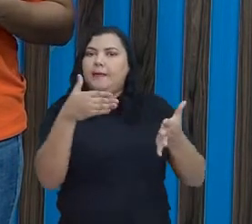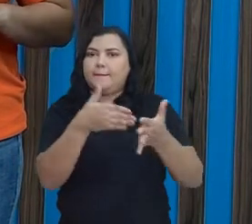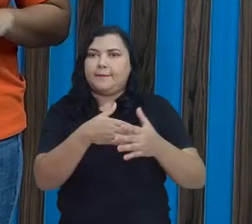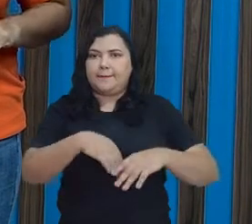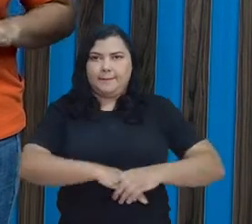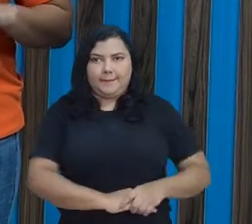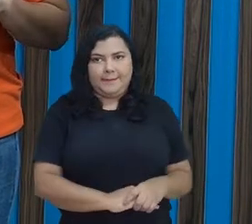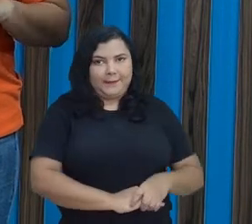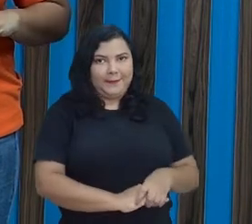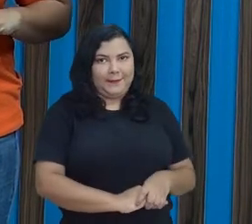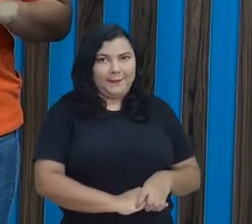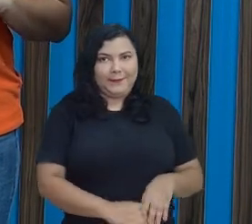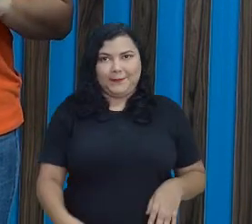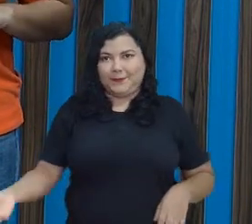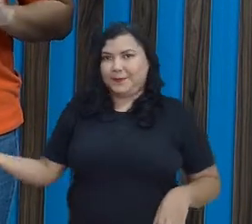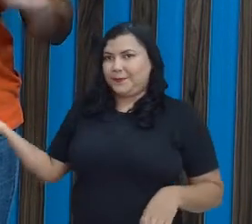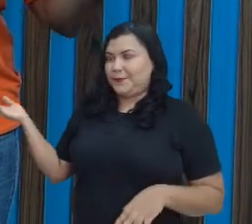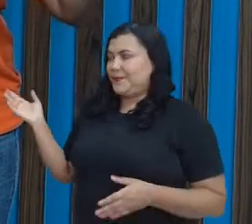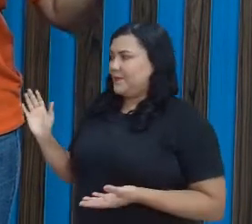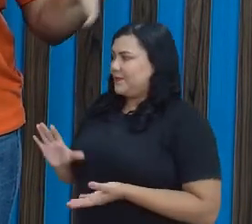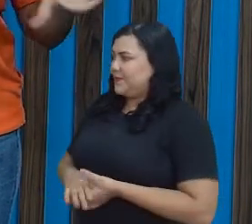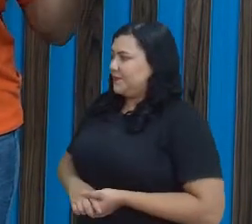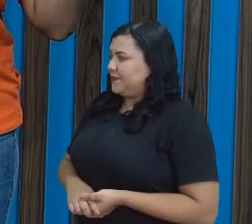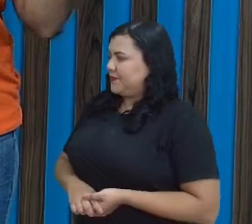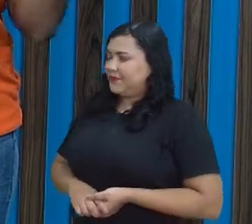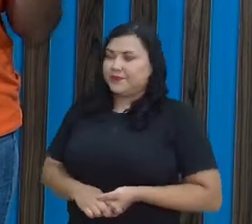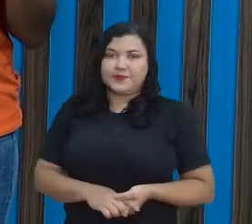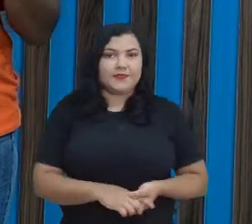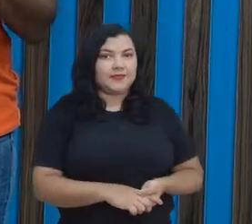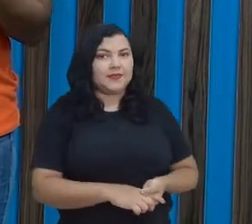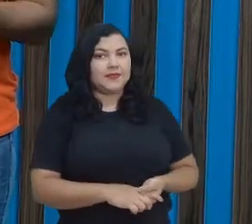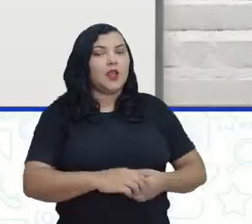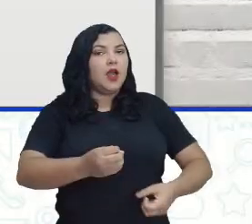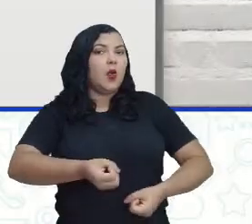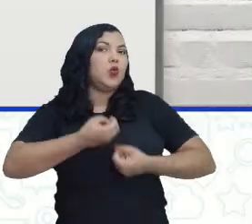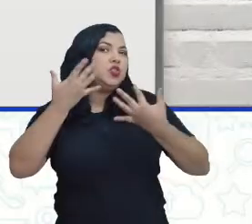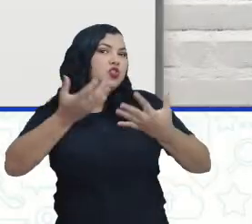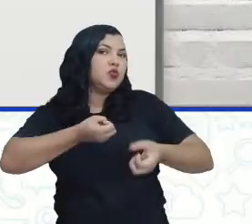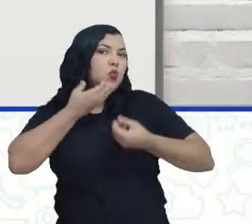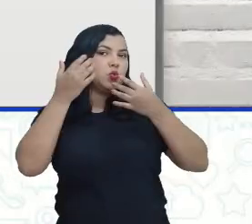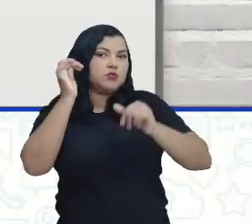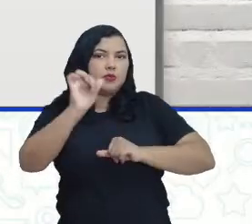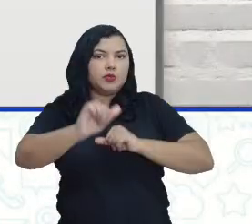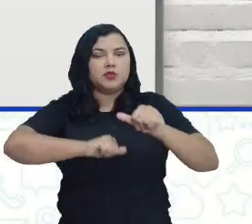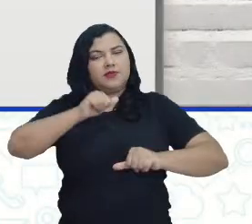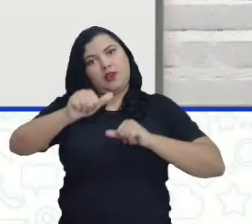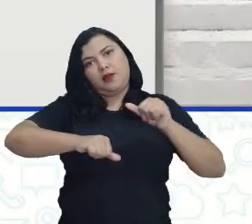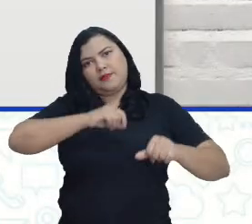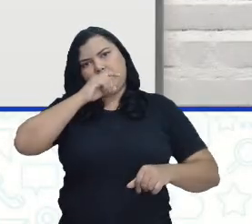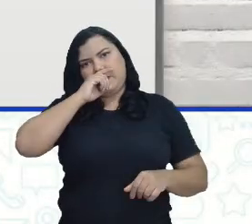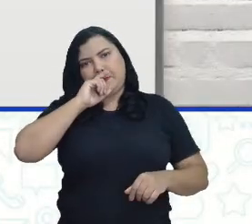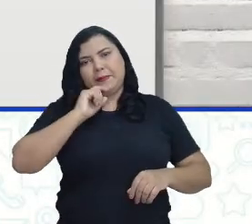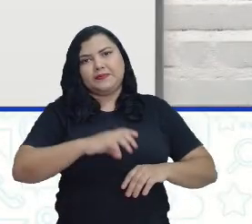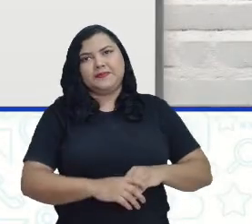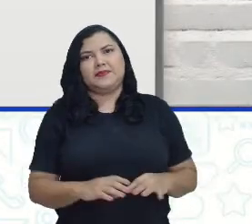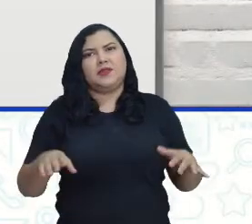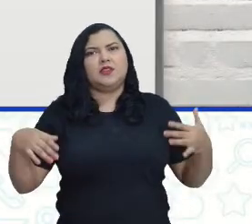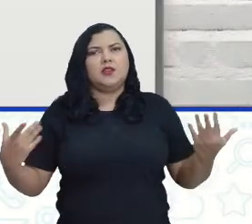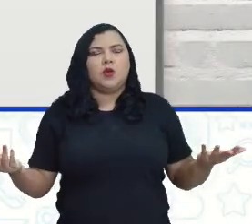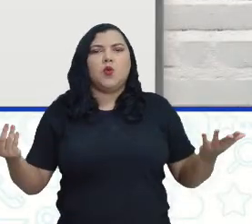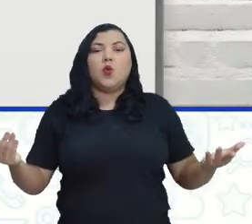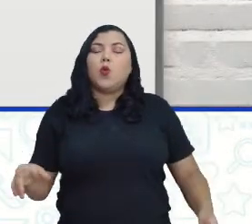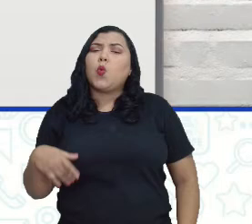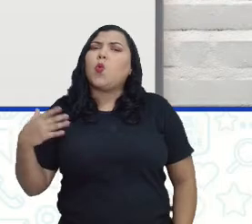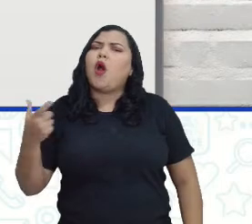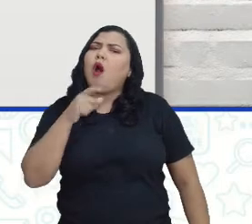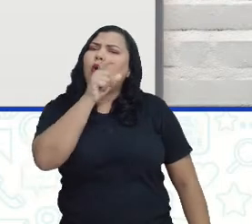Joia? Ó, o discurso foi modificado. Então, aqui, qual é o